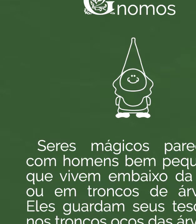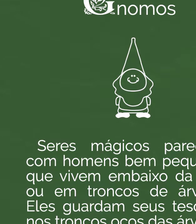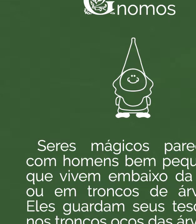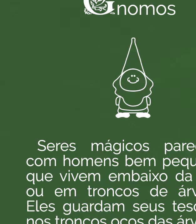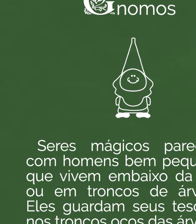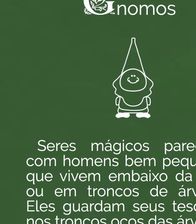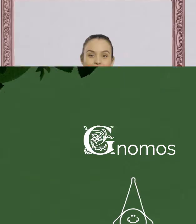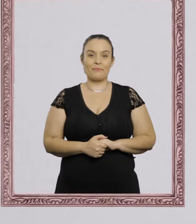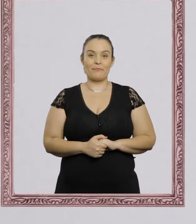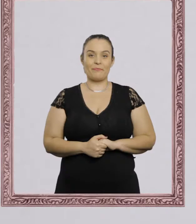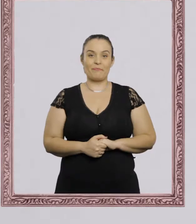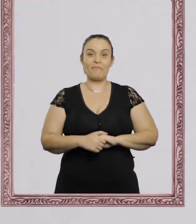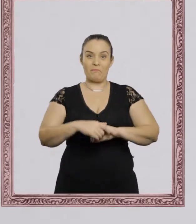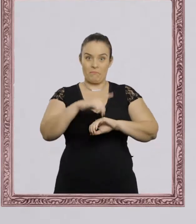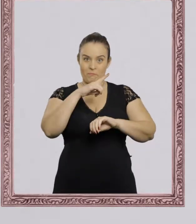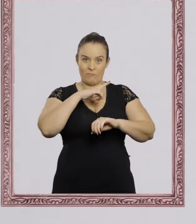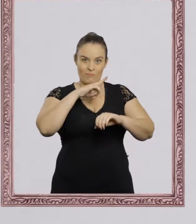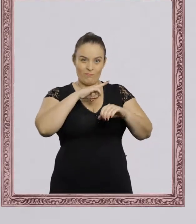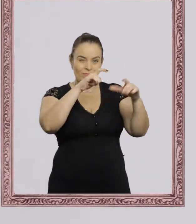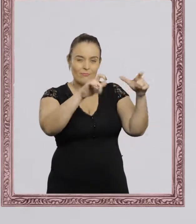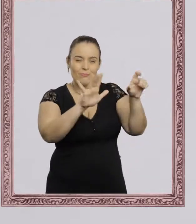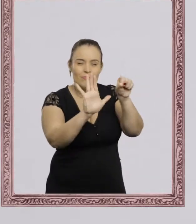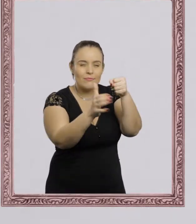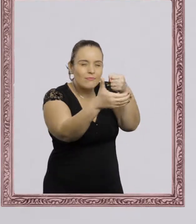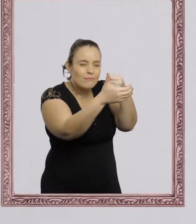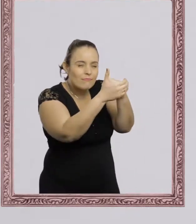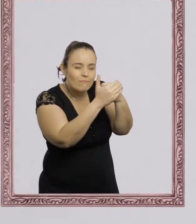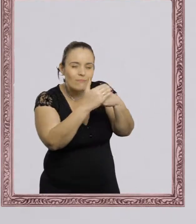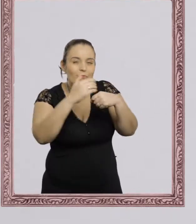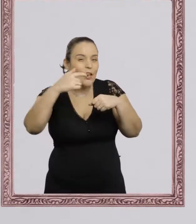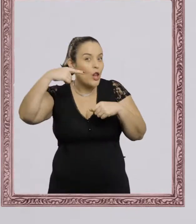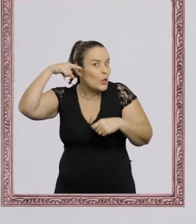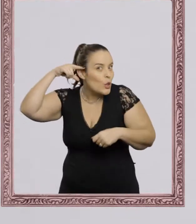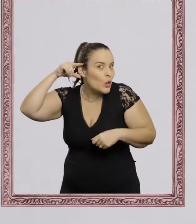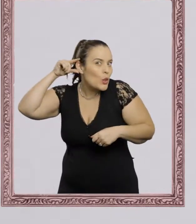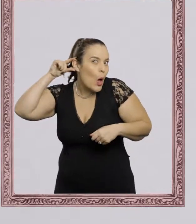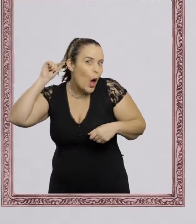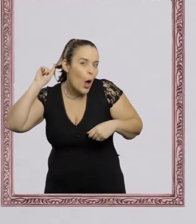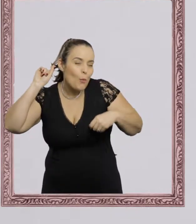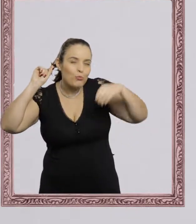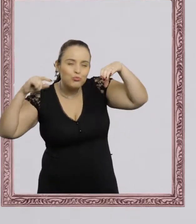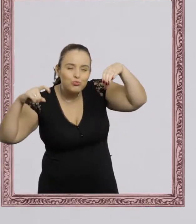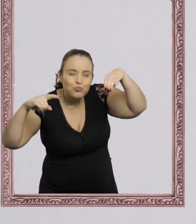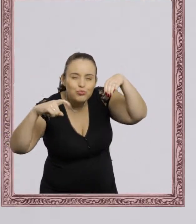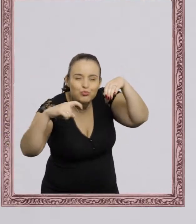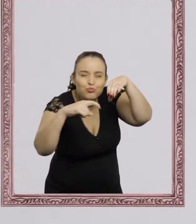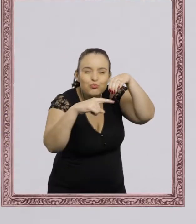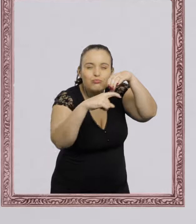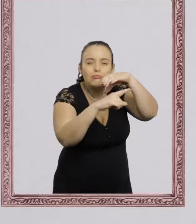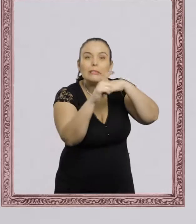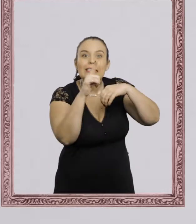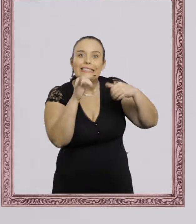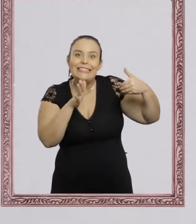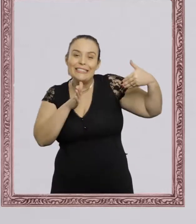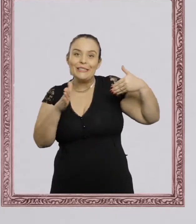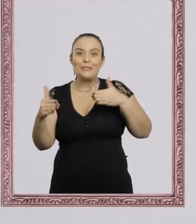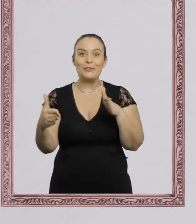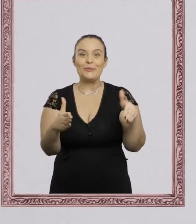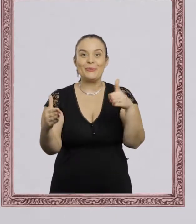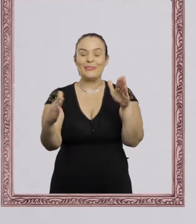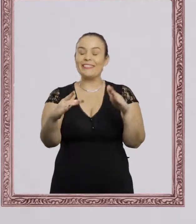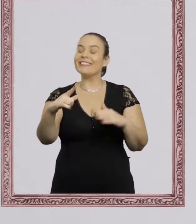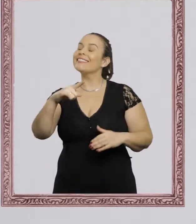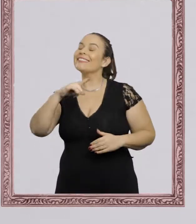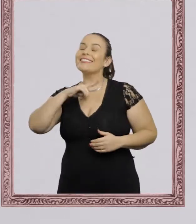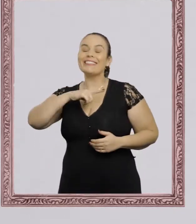ocos das árvores. Tem esconderijos secretos, gnomos e cavernas atravessadas por rios. A